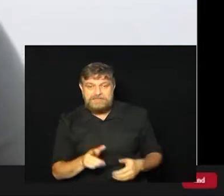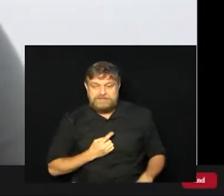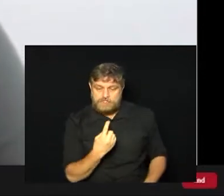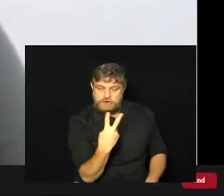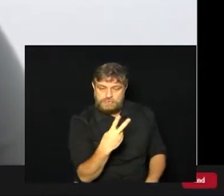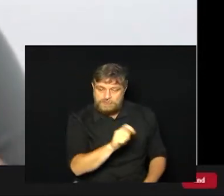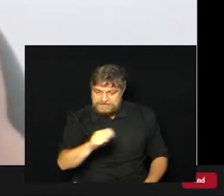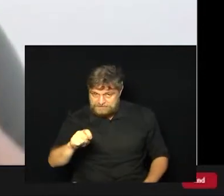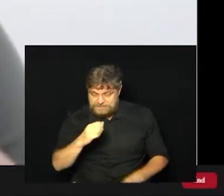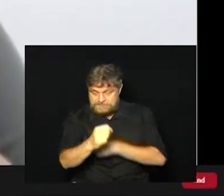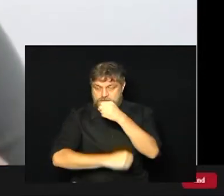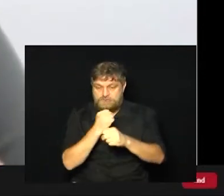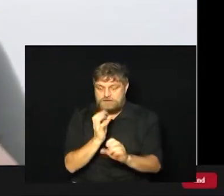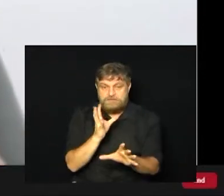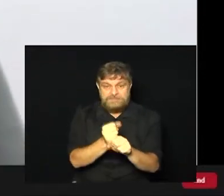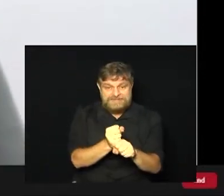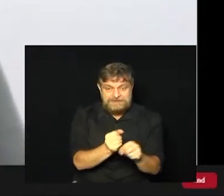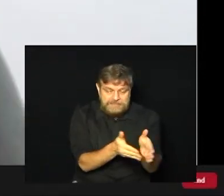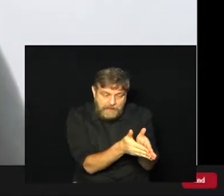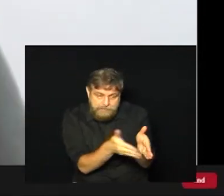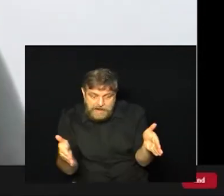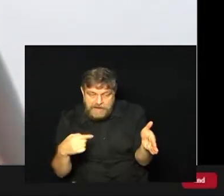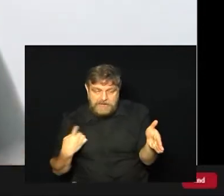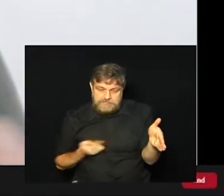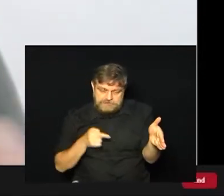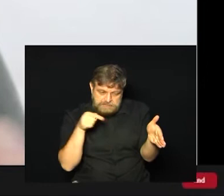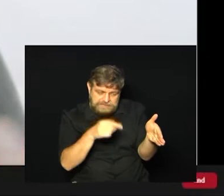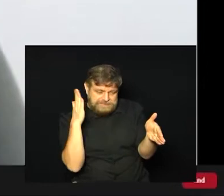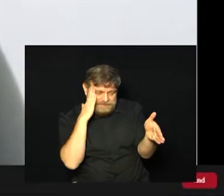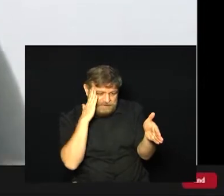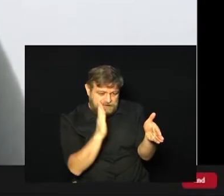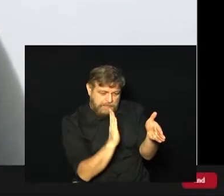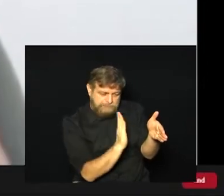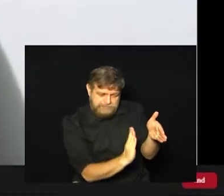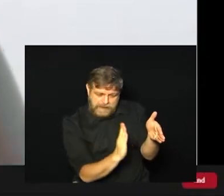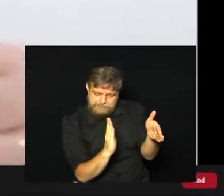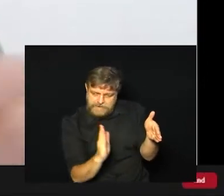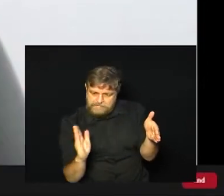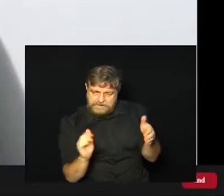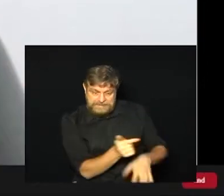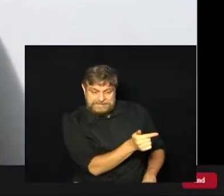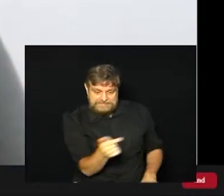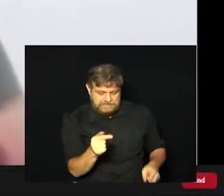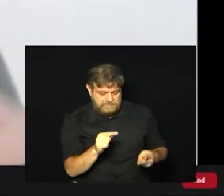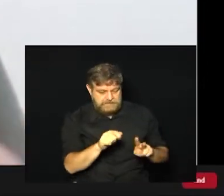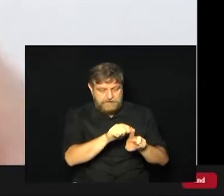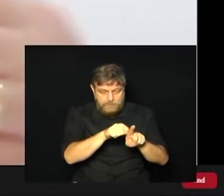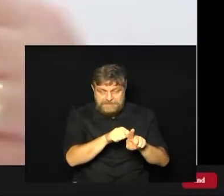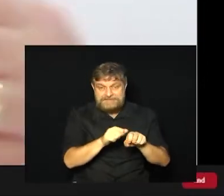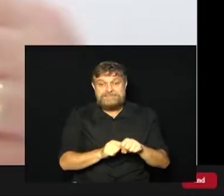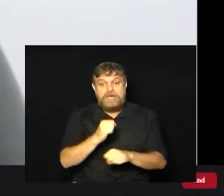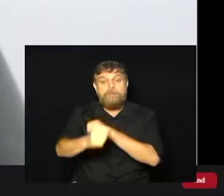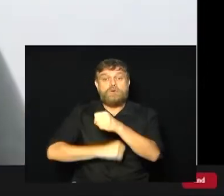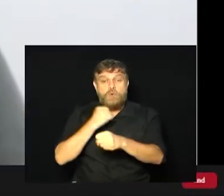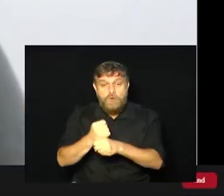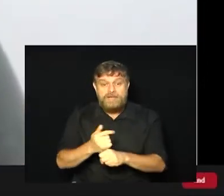meses, né? E a partir disso, a gente começa a saber que tem metas que é para a semana, que é para o mês. Tem metas que é para o ano